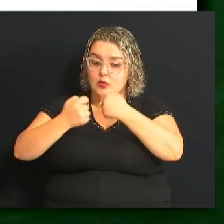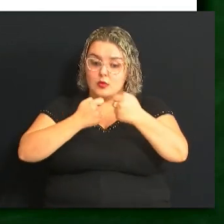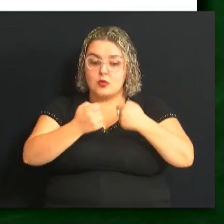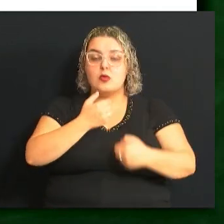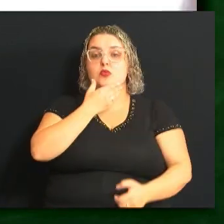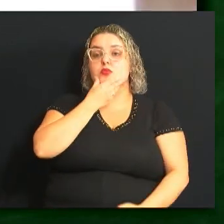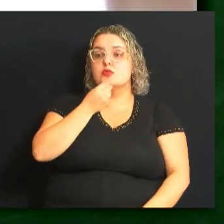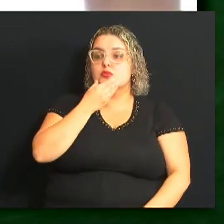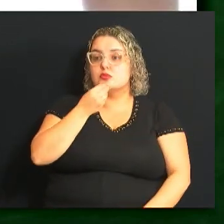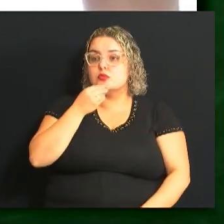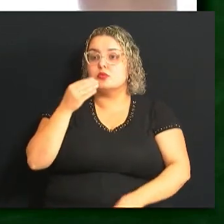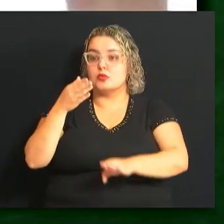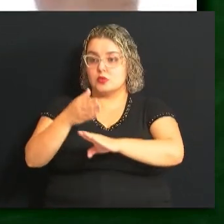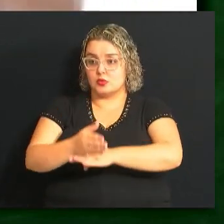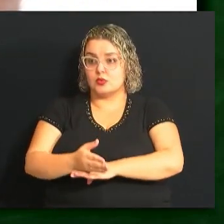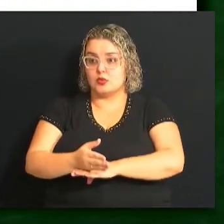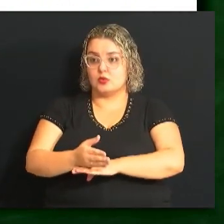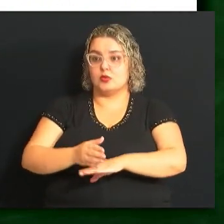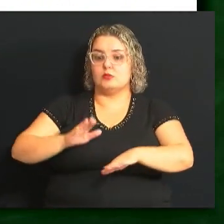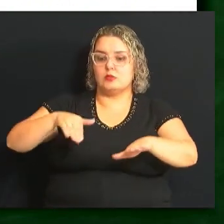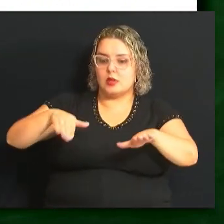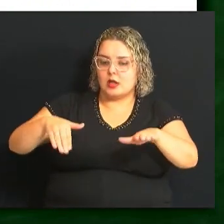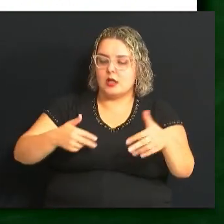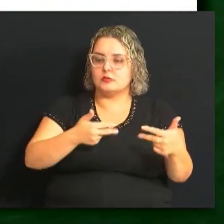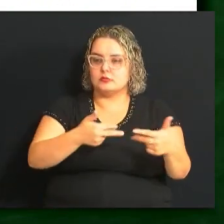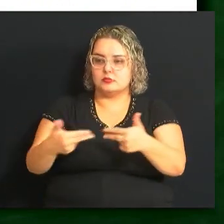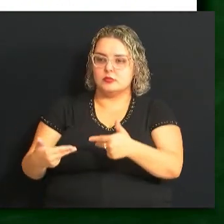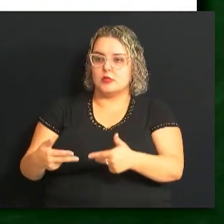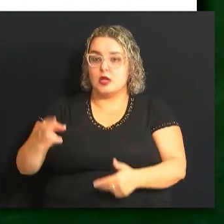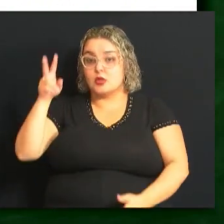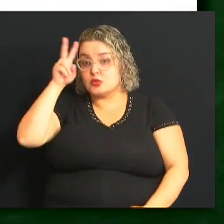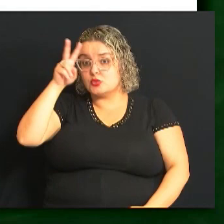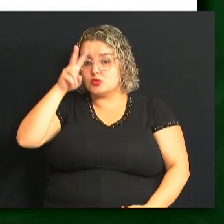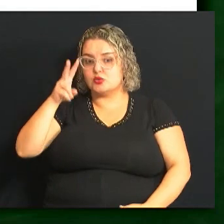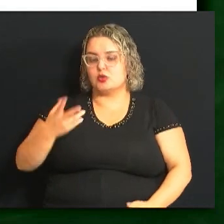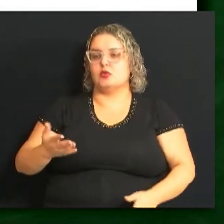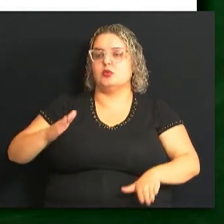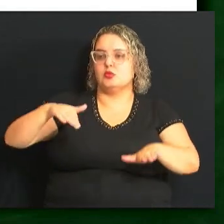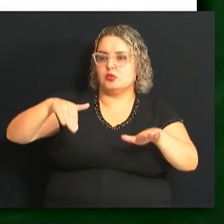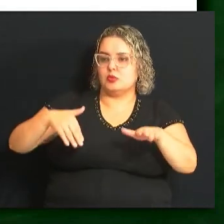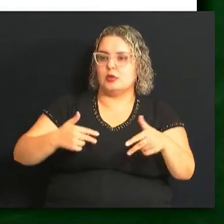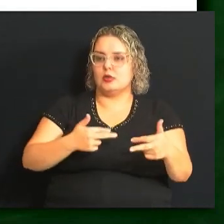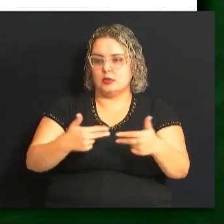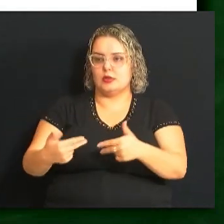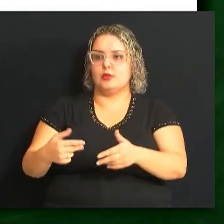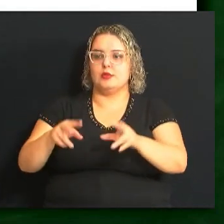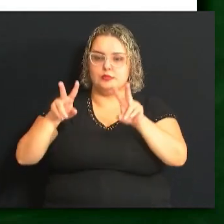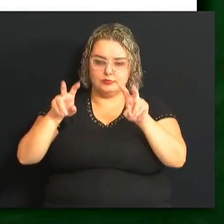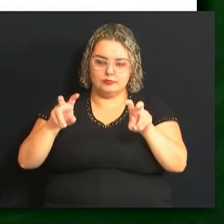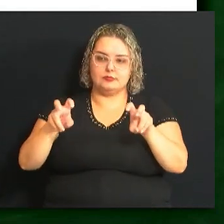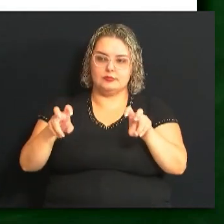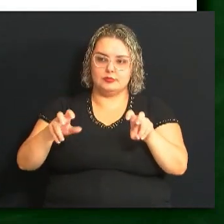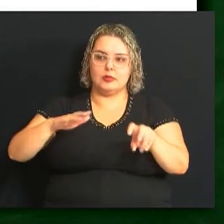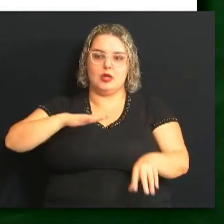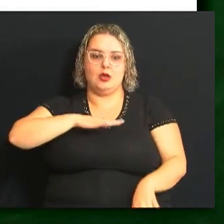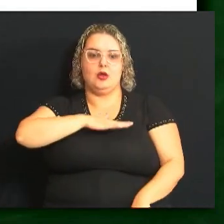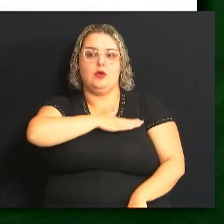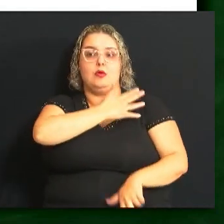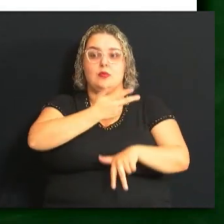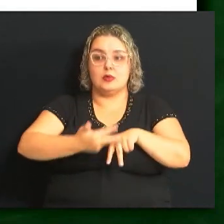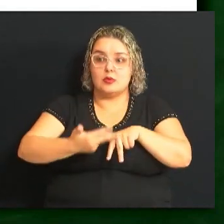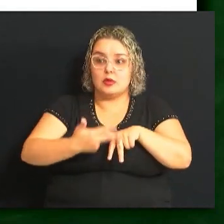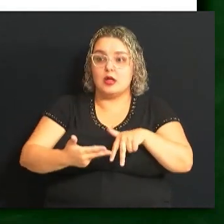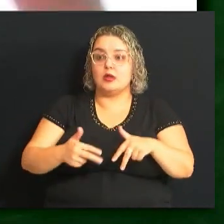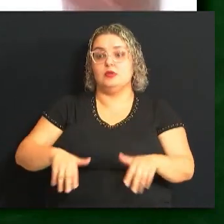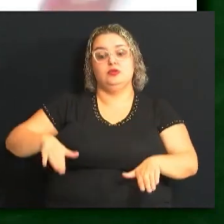que participaram do nado, estudou a história do nado sincronizado e o tema de pesquisa dela foi o preconceito de gênero no nado